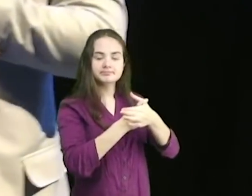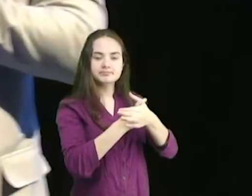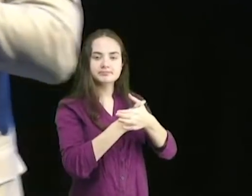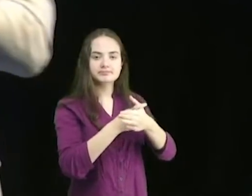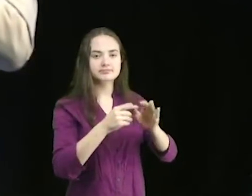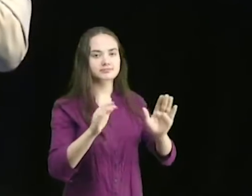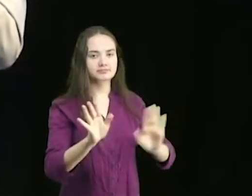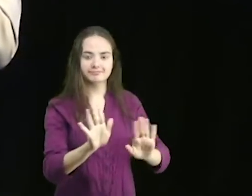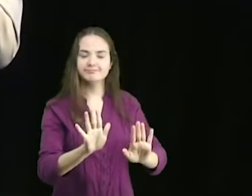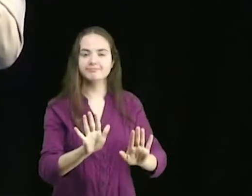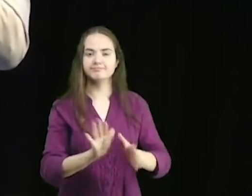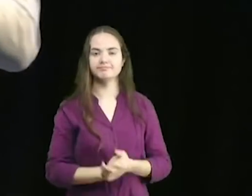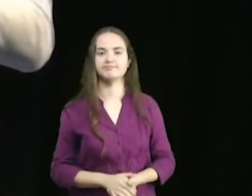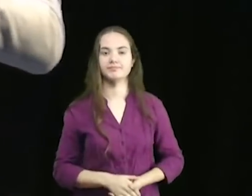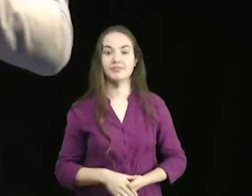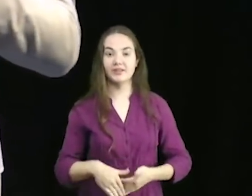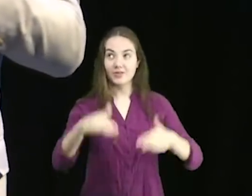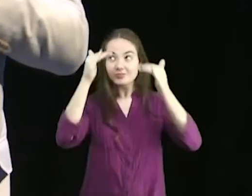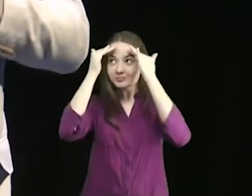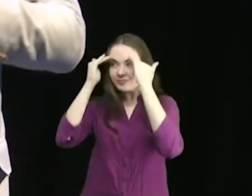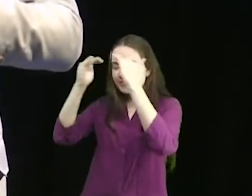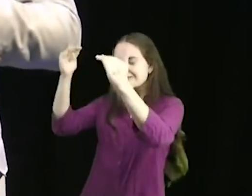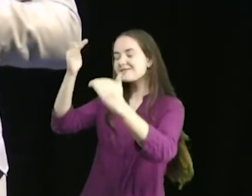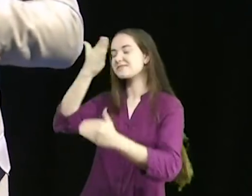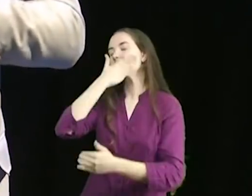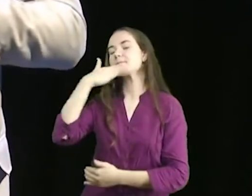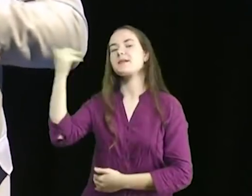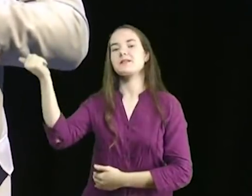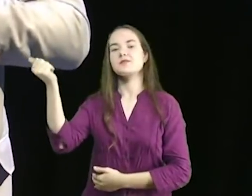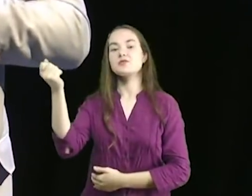A obediência é melhor do que qualquer sacrifício.